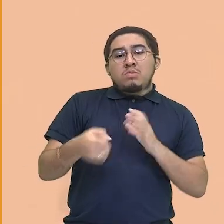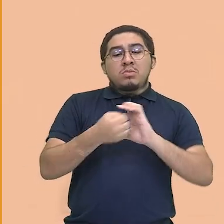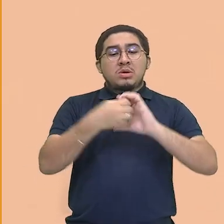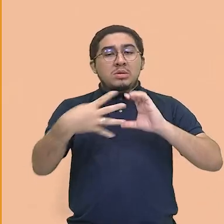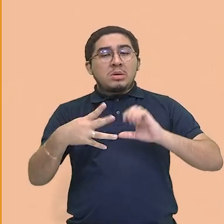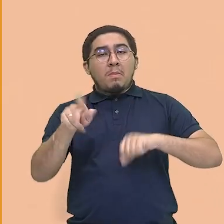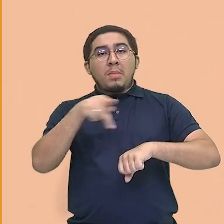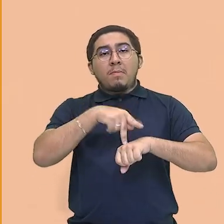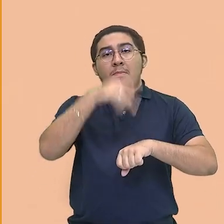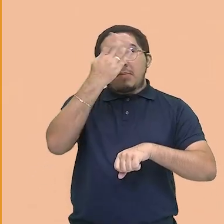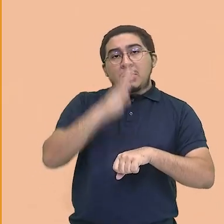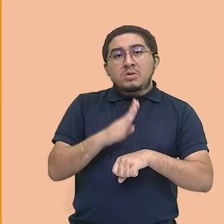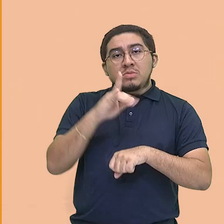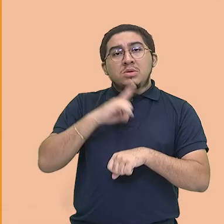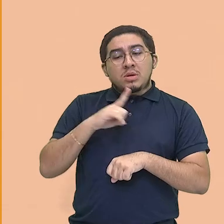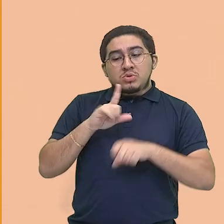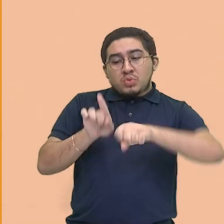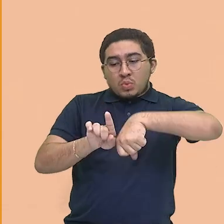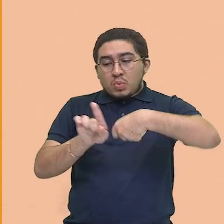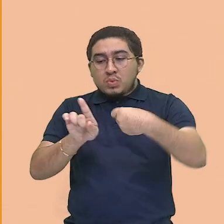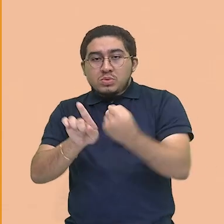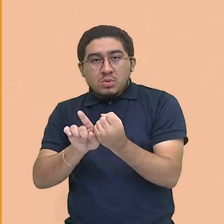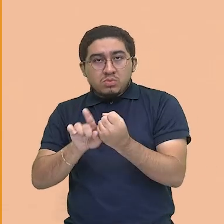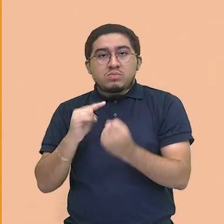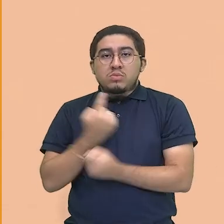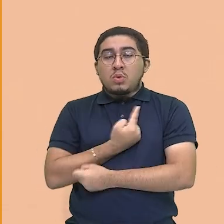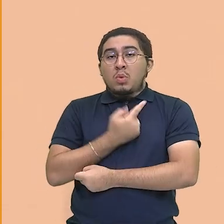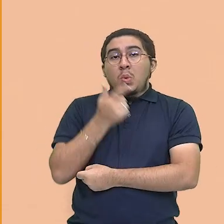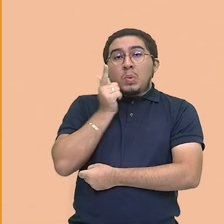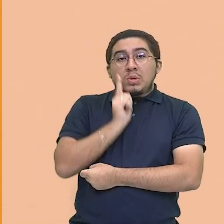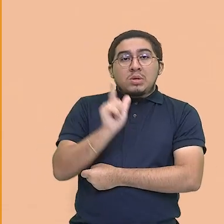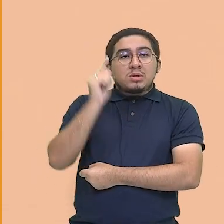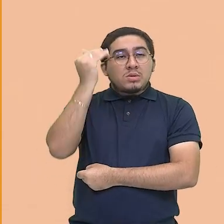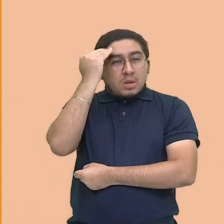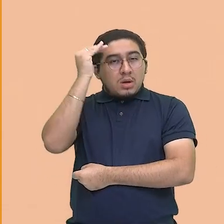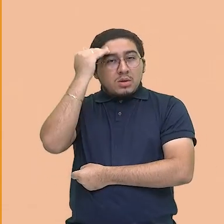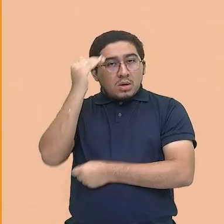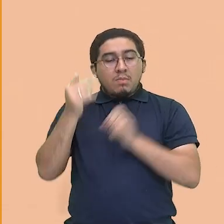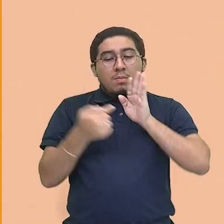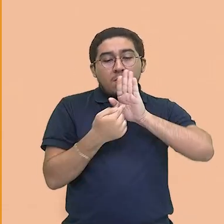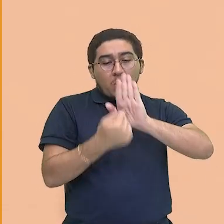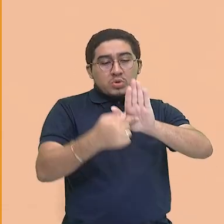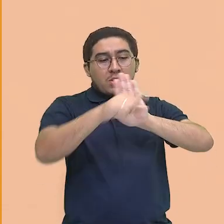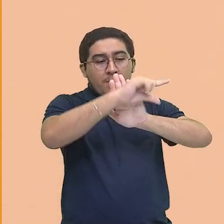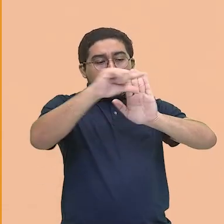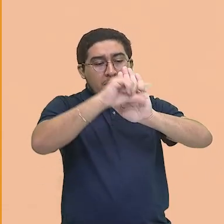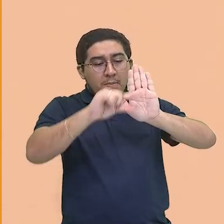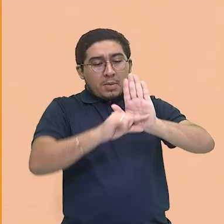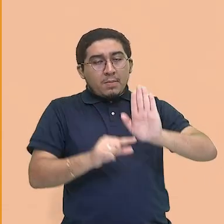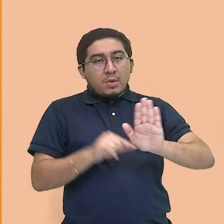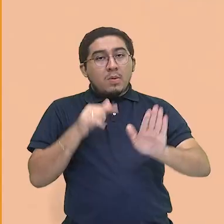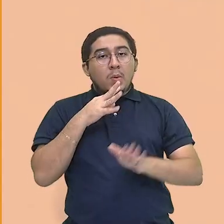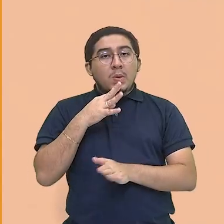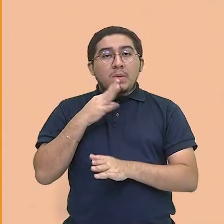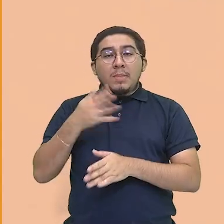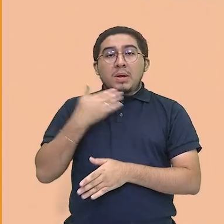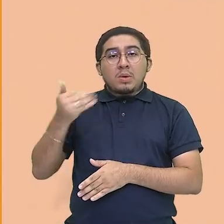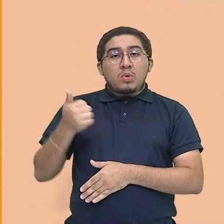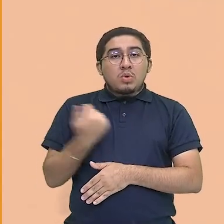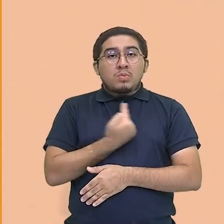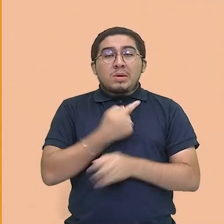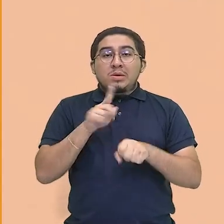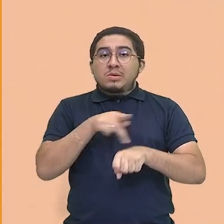as características sociais que nós podemos aí destacar para conhecermos um pouco do